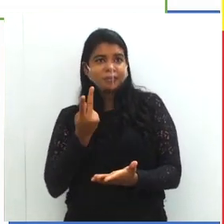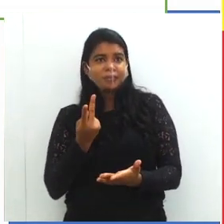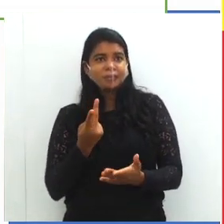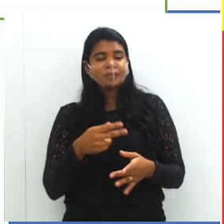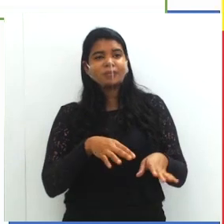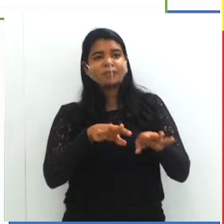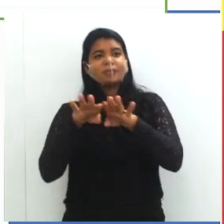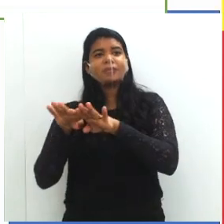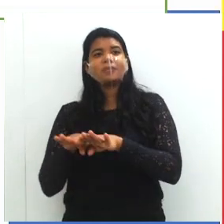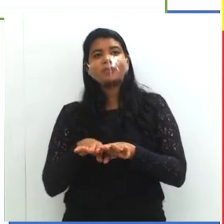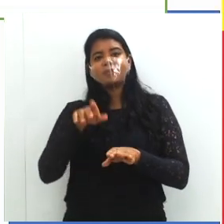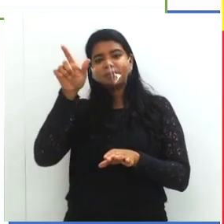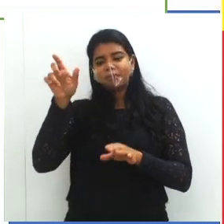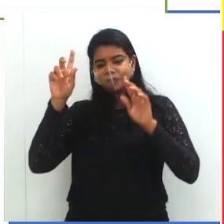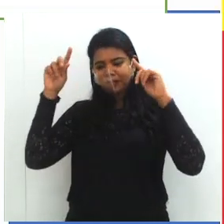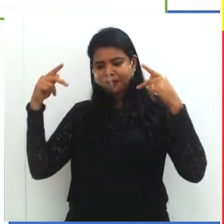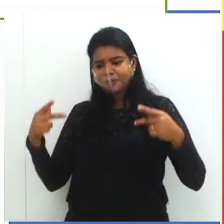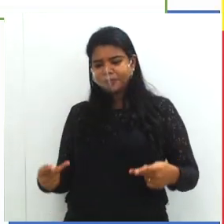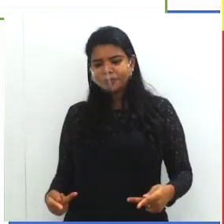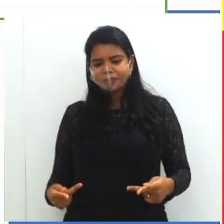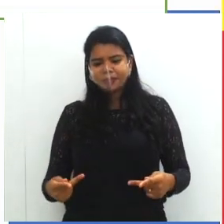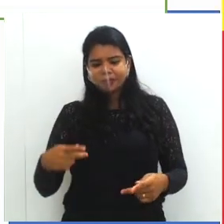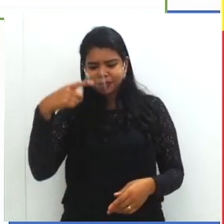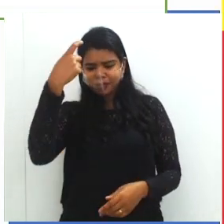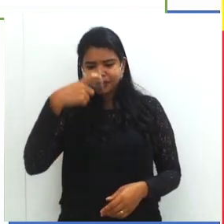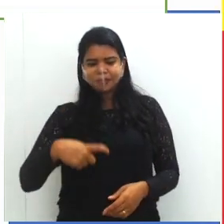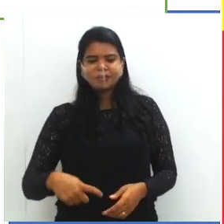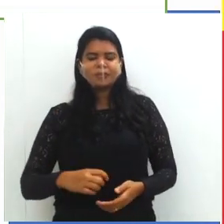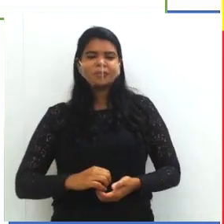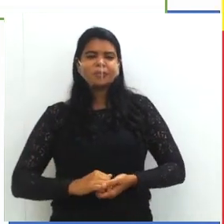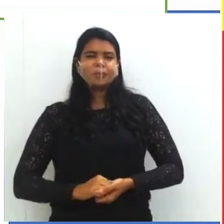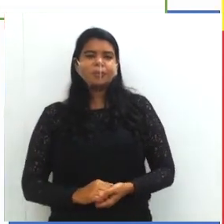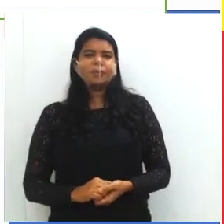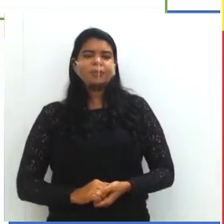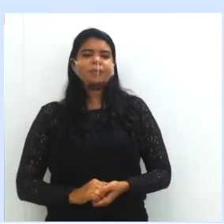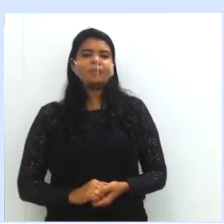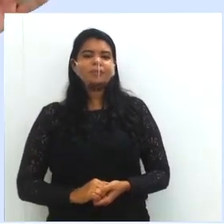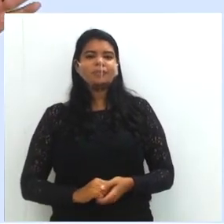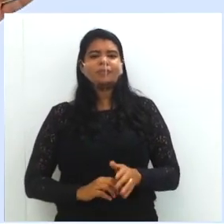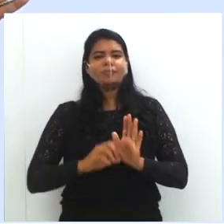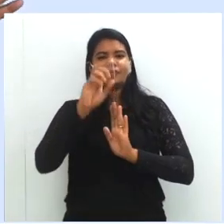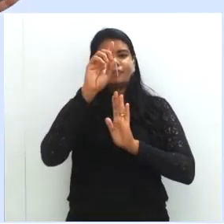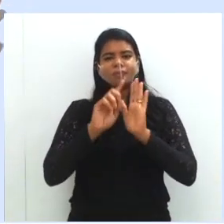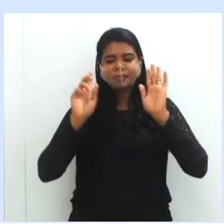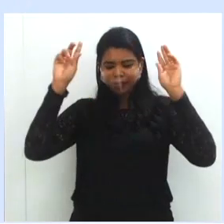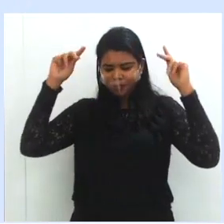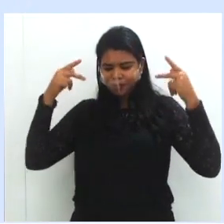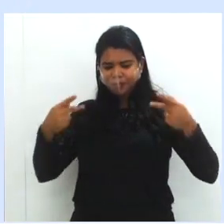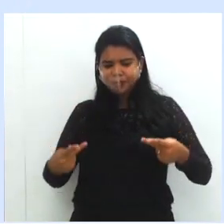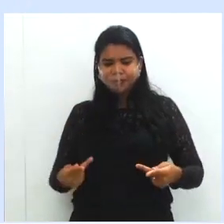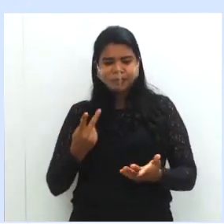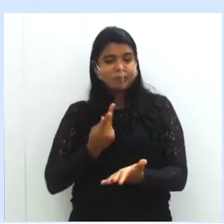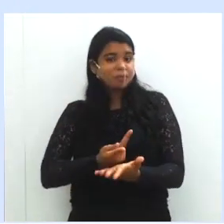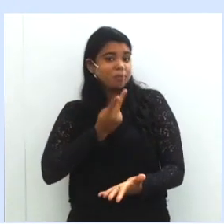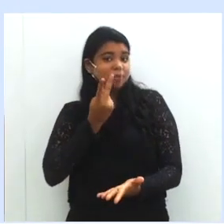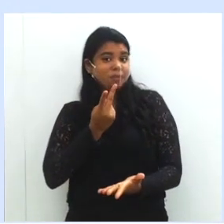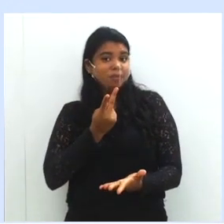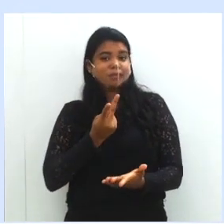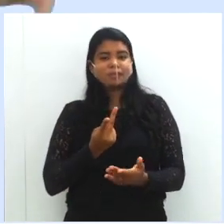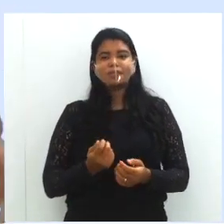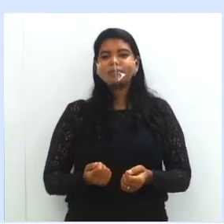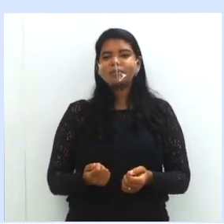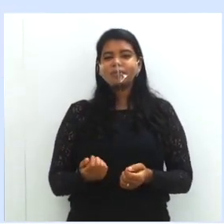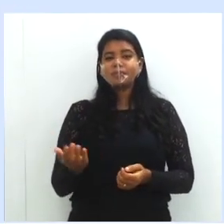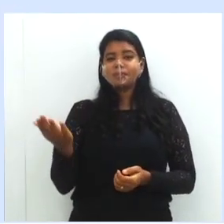e universalização de quê? Da dignidade humana. Então, os direitos humanos, eles surgem, eles